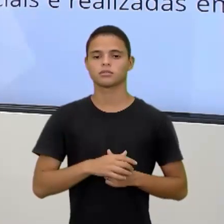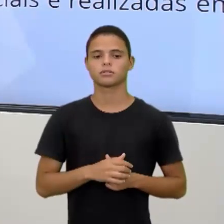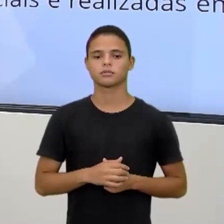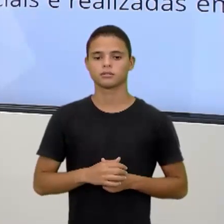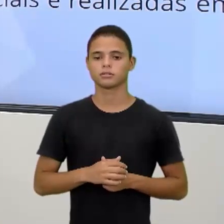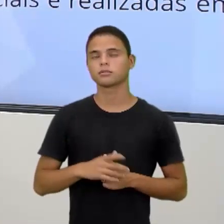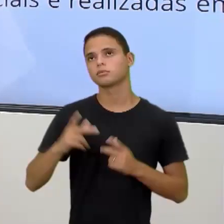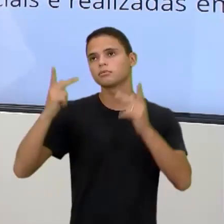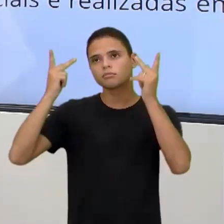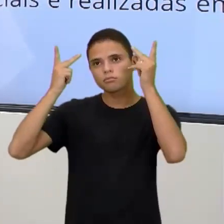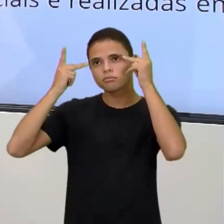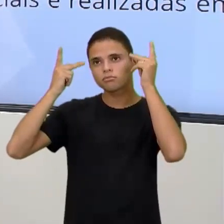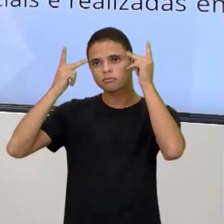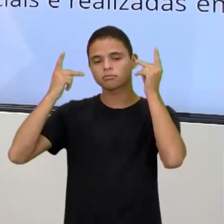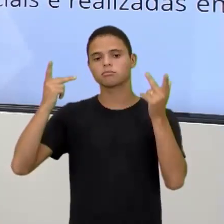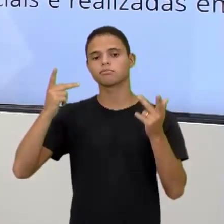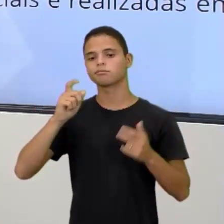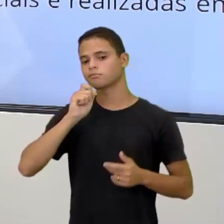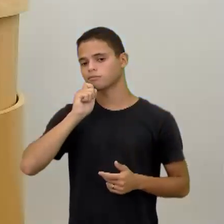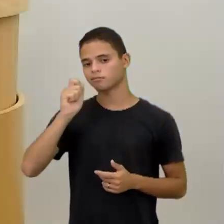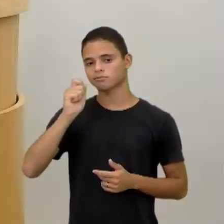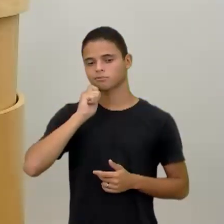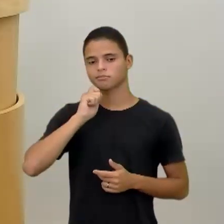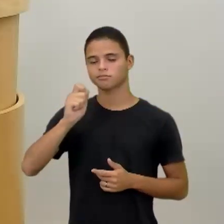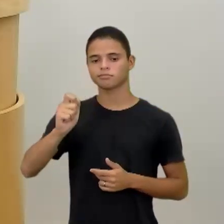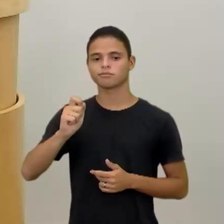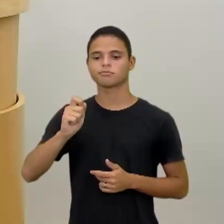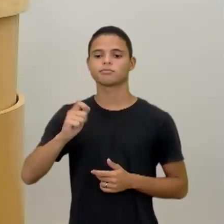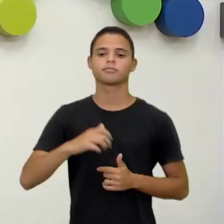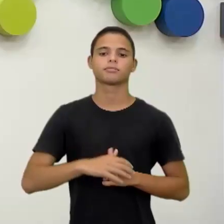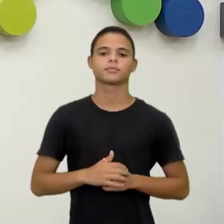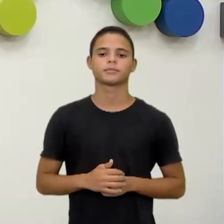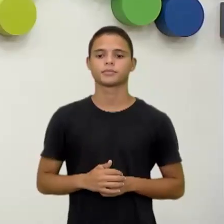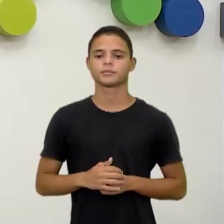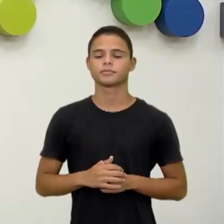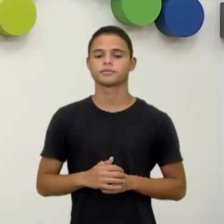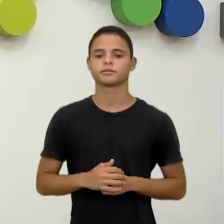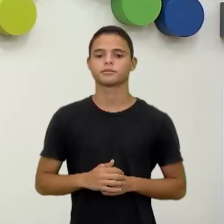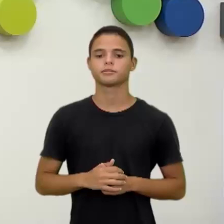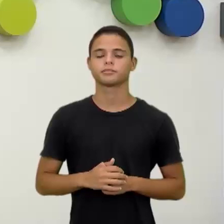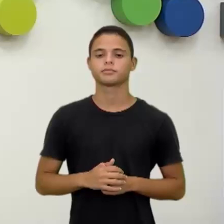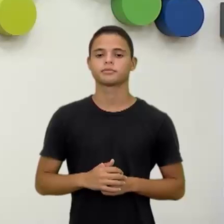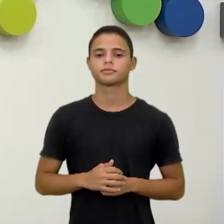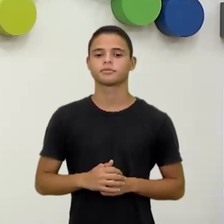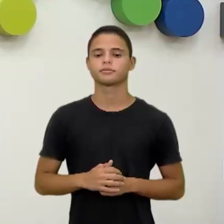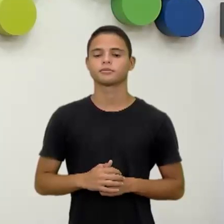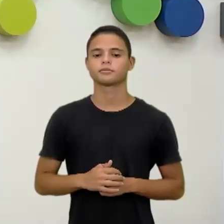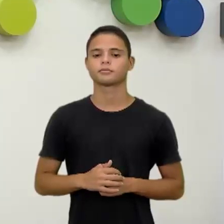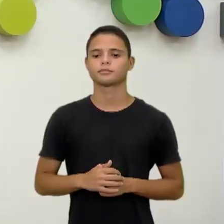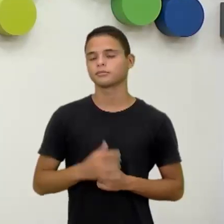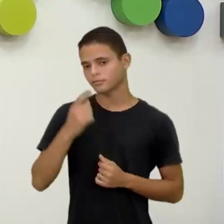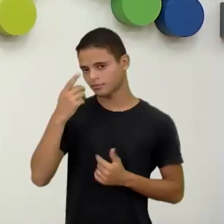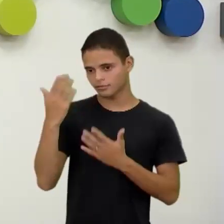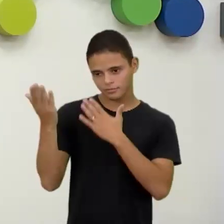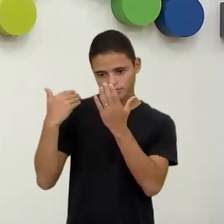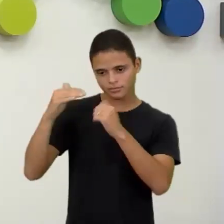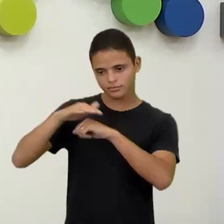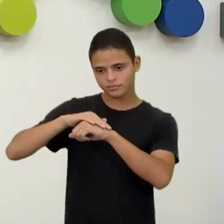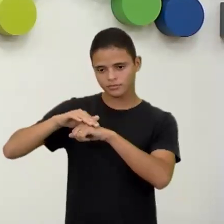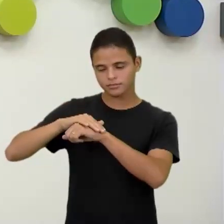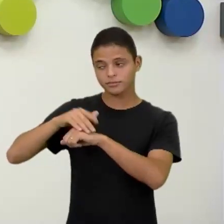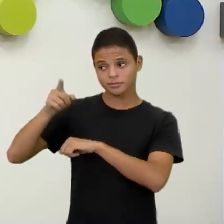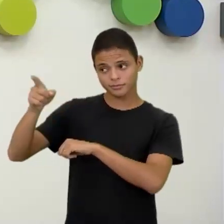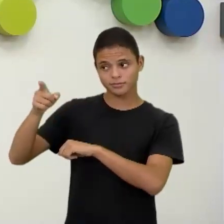Agora, normalmente as entrevistas são formais. Eu lembrei aqui, tem dos câmeras, ele contou